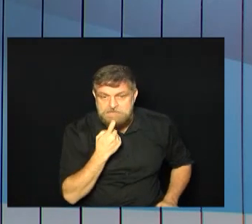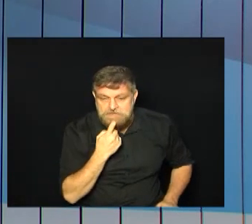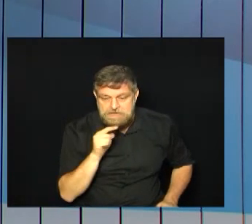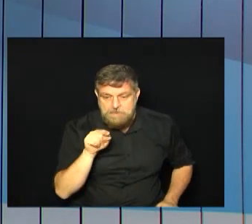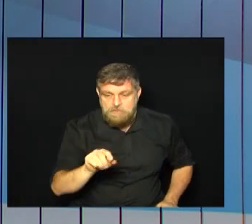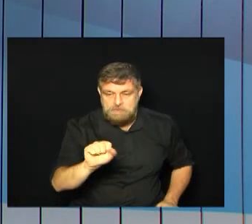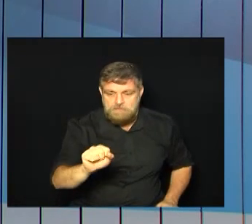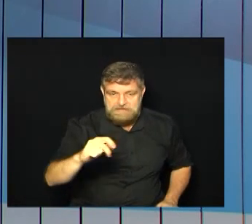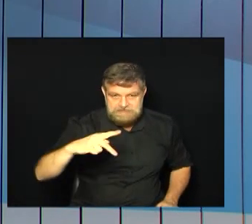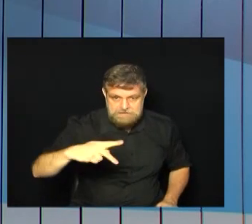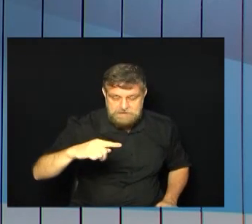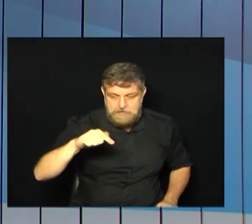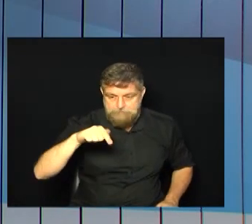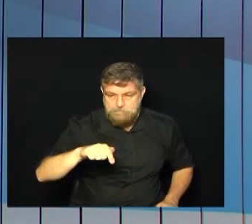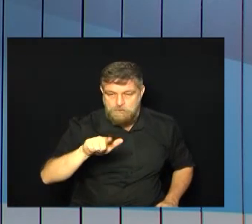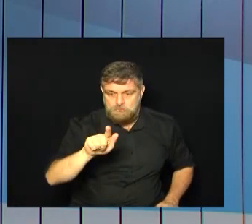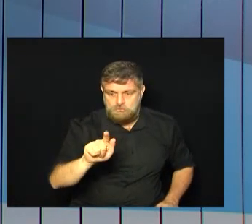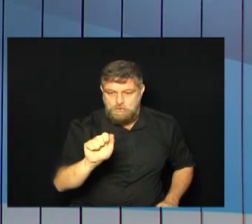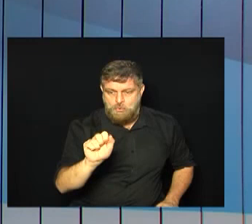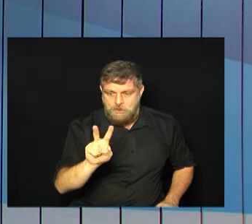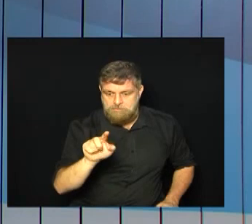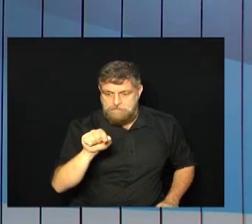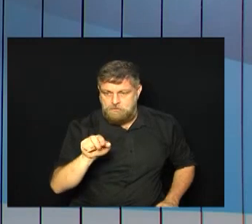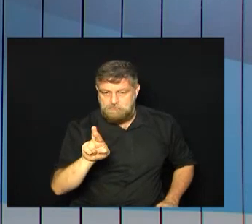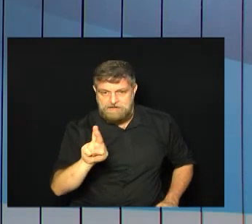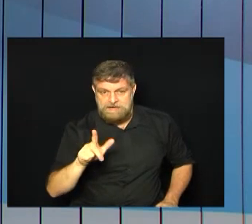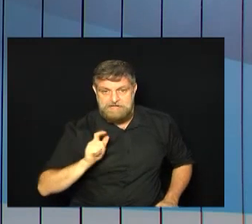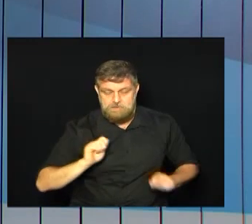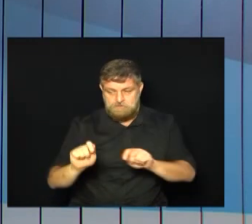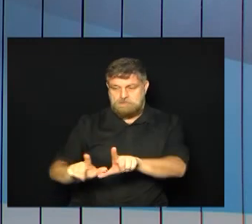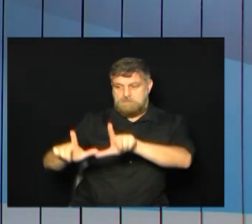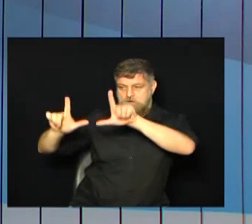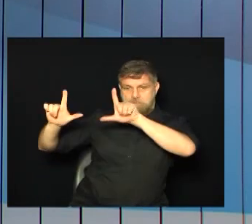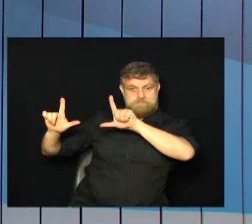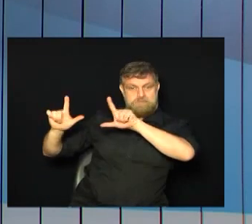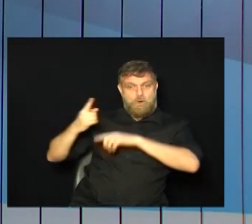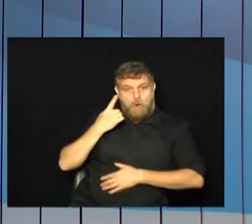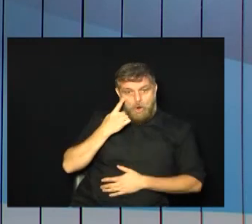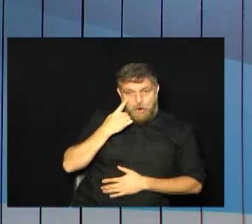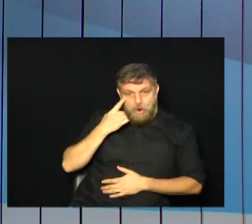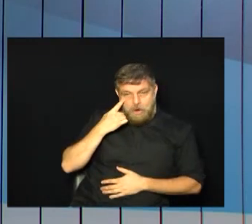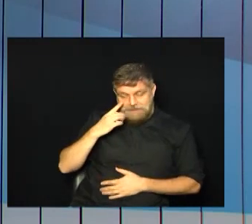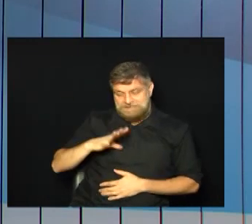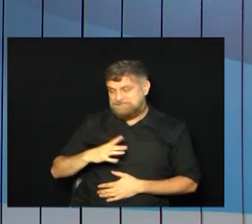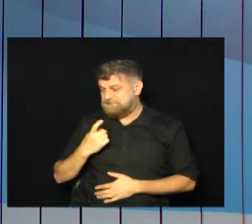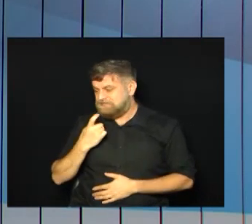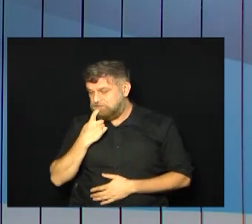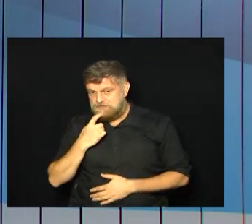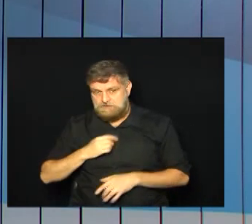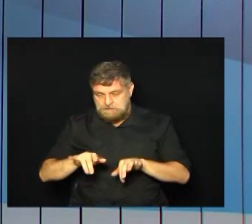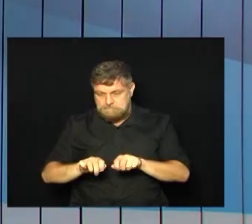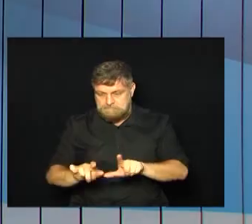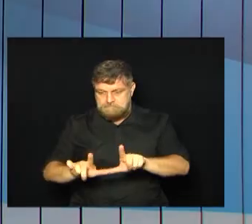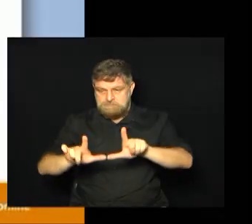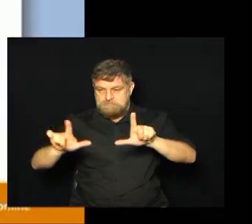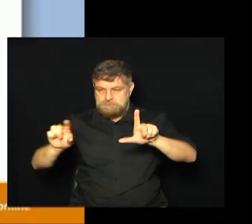cepat.campinas.sp.gov.br, você tem acesso a cada uma dessas vagas. Olha só, estou aqui com o site aberto do Cepat Campinas. Assim que você acessa